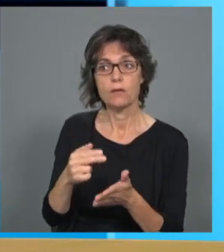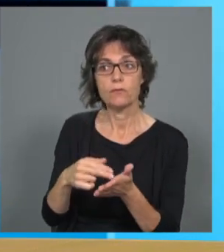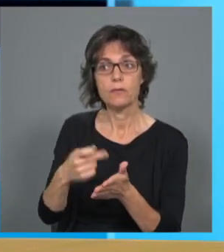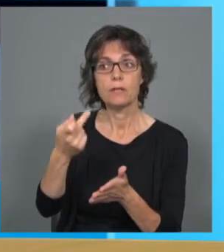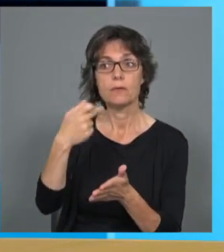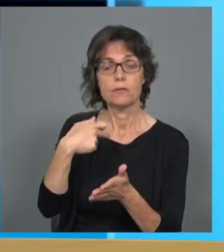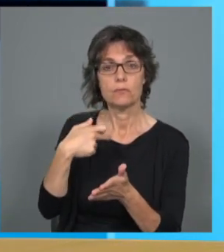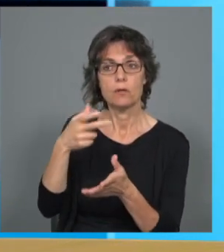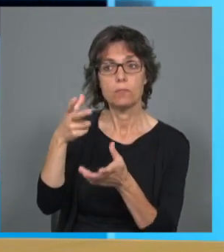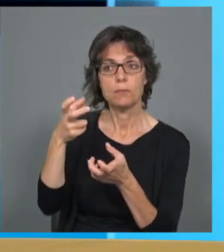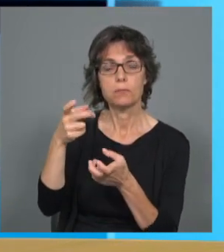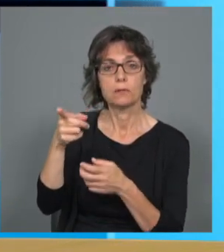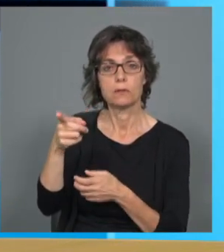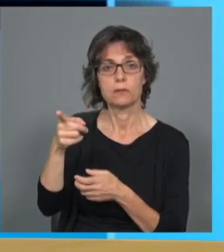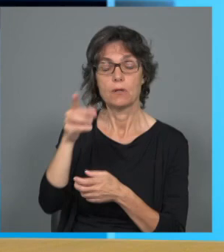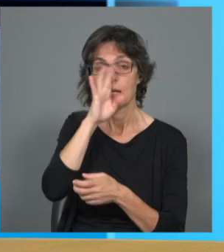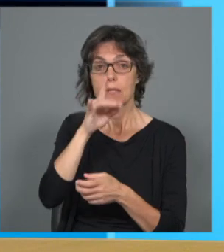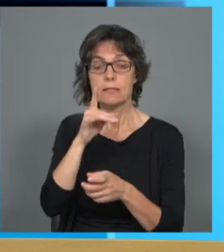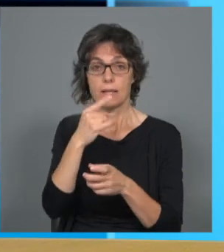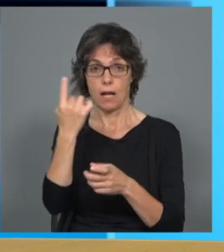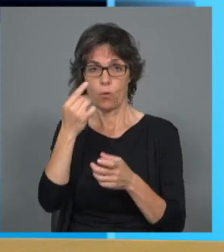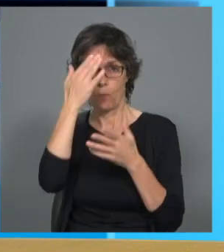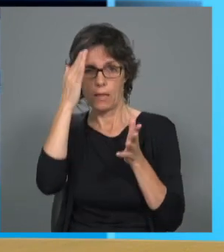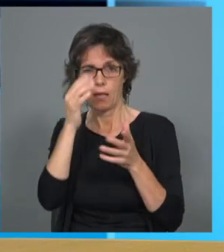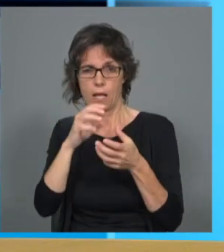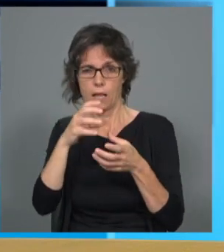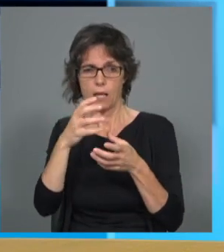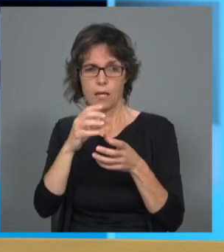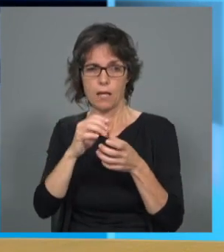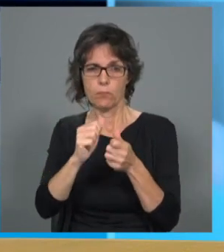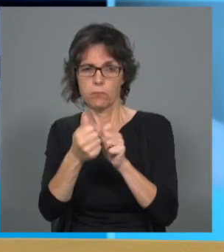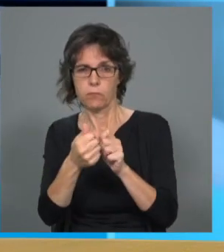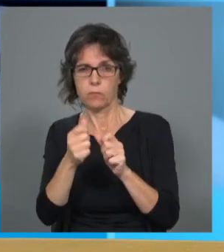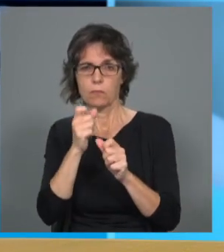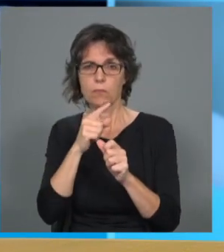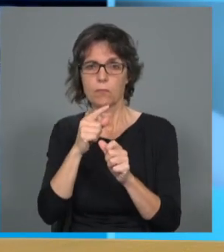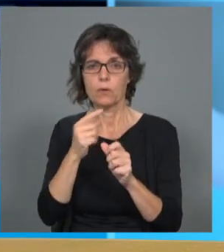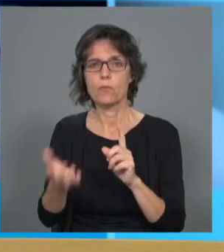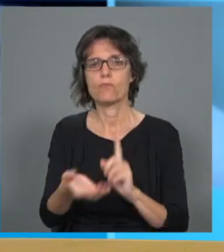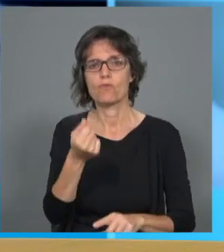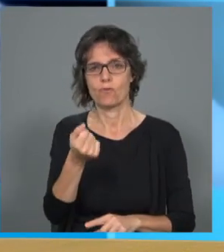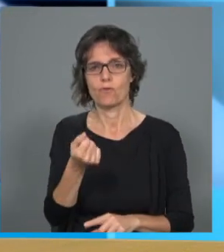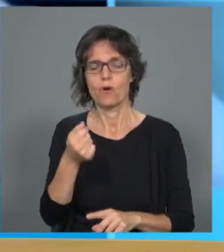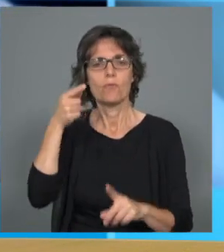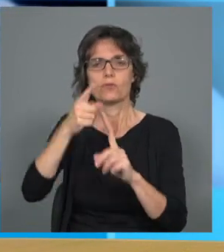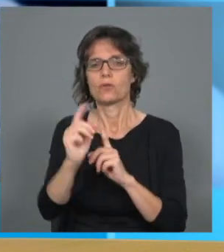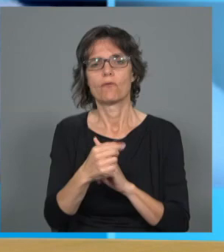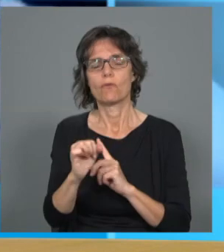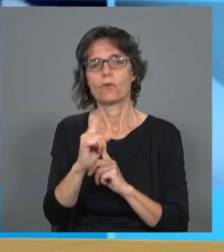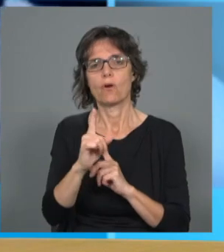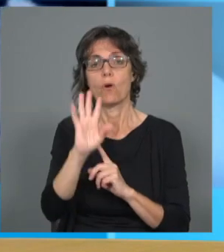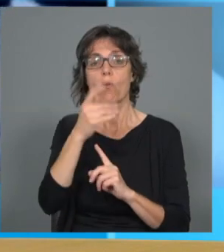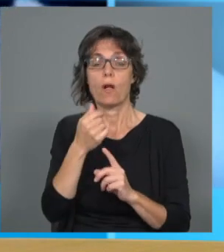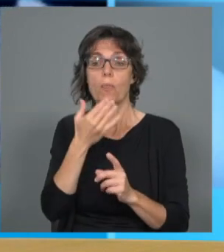desmontado, vocês vão ter outros resultados e vão estar muito mais perto das pessoas. Porque aquilo que nós queremos, ao fim e ao cabo, sempre que damos microfone a